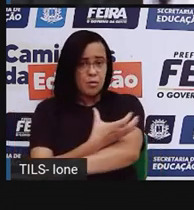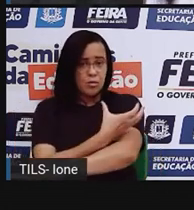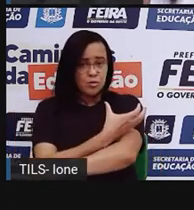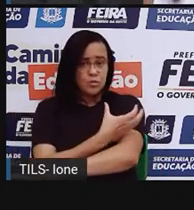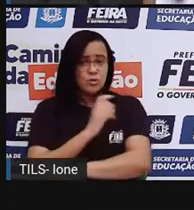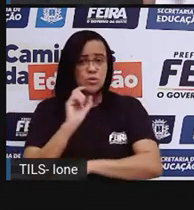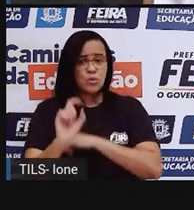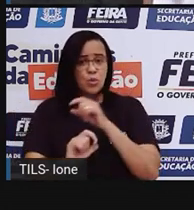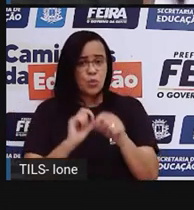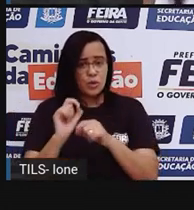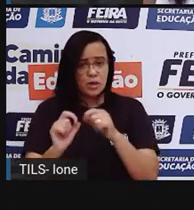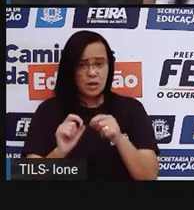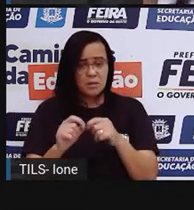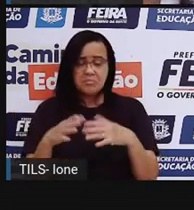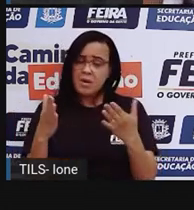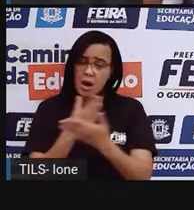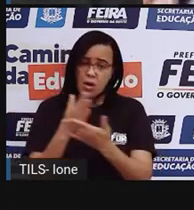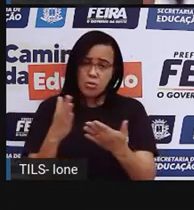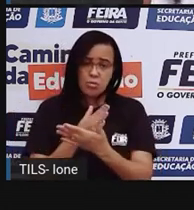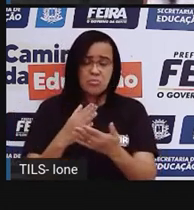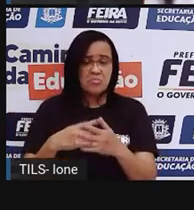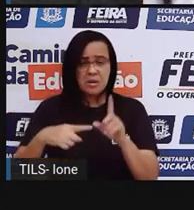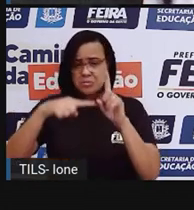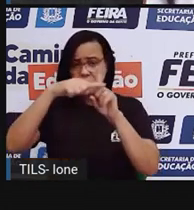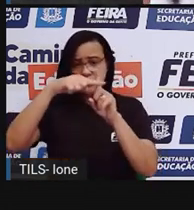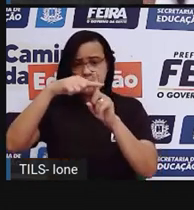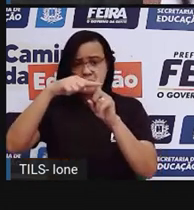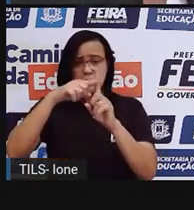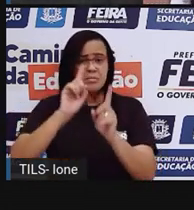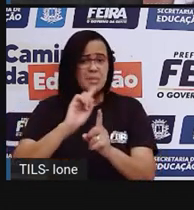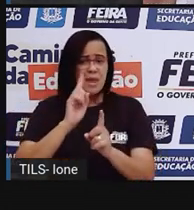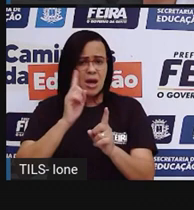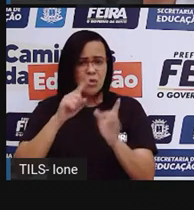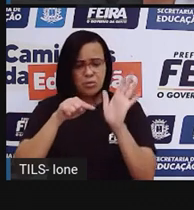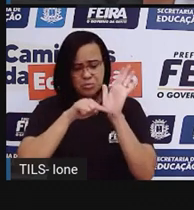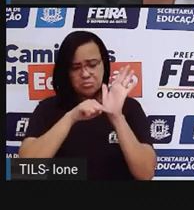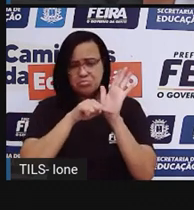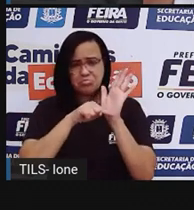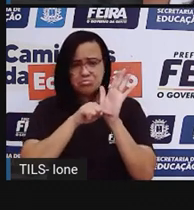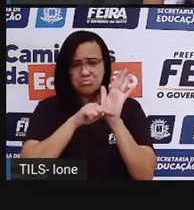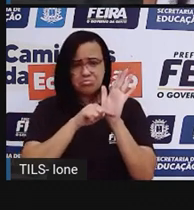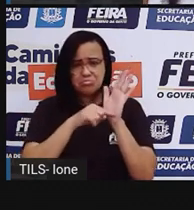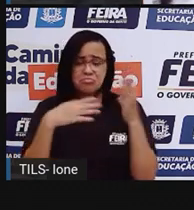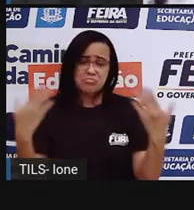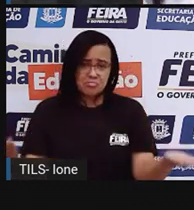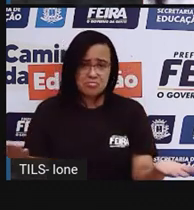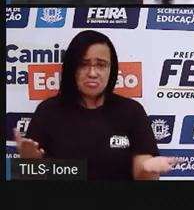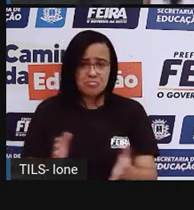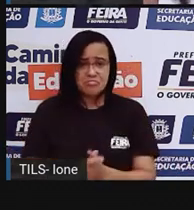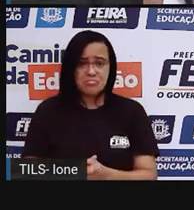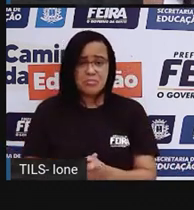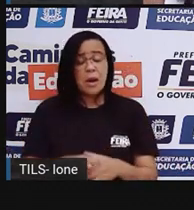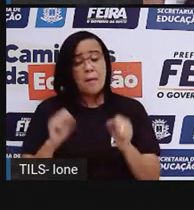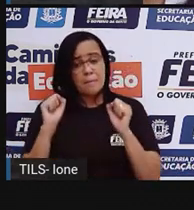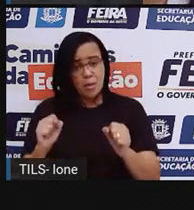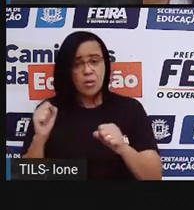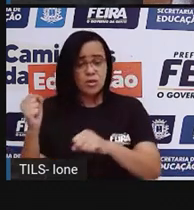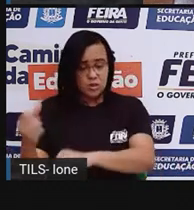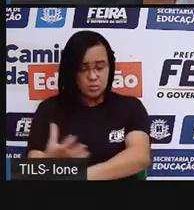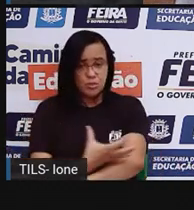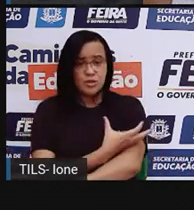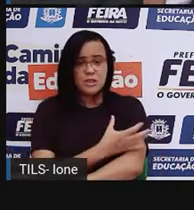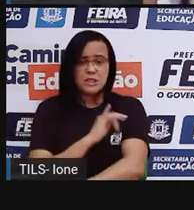né, positivas, vamos dizer assim, de deixar a gente feliz. Você pode colocar uma emoção de quando você está triste, quando você